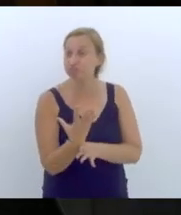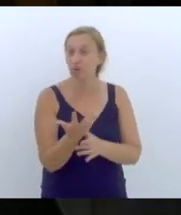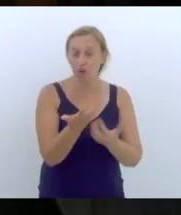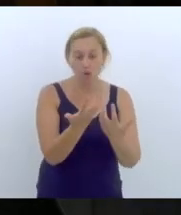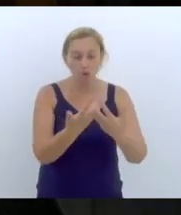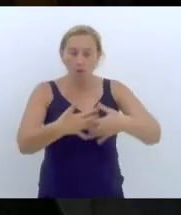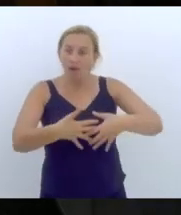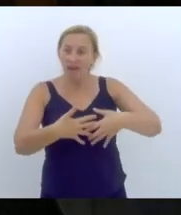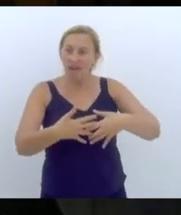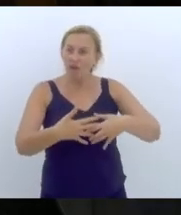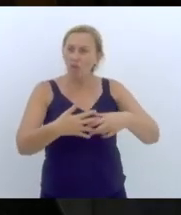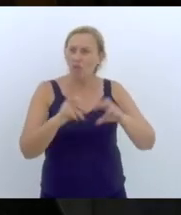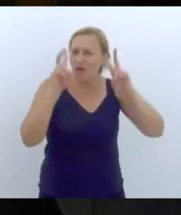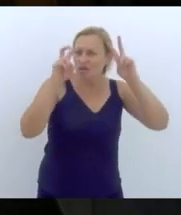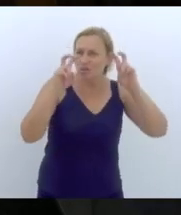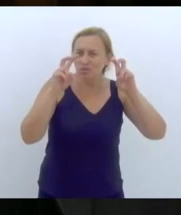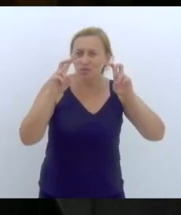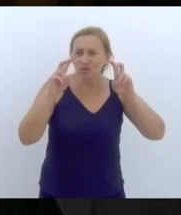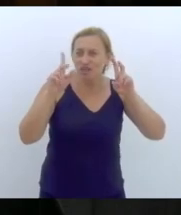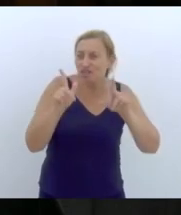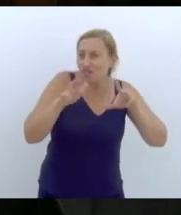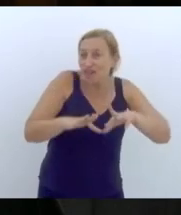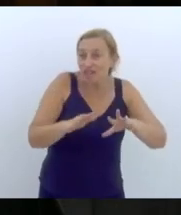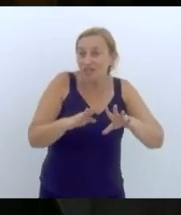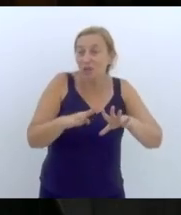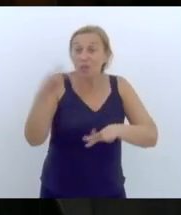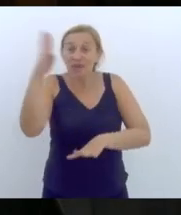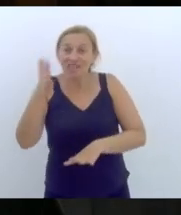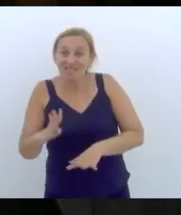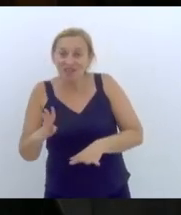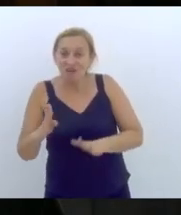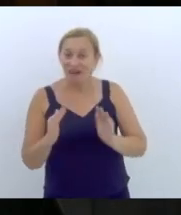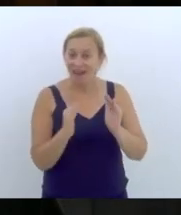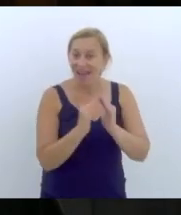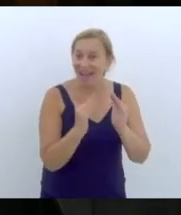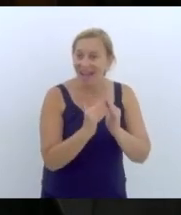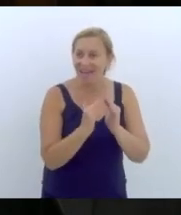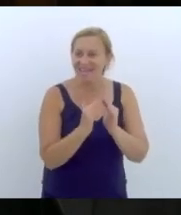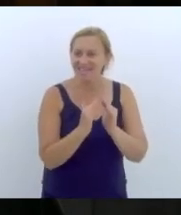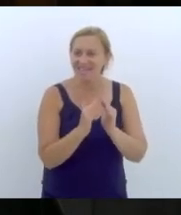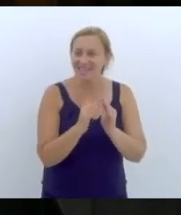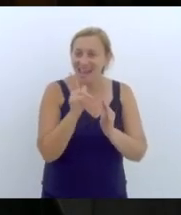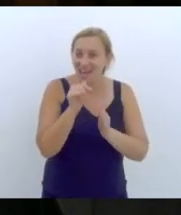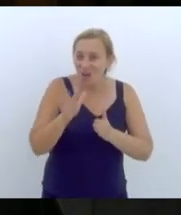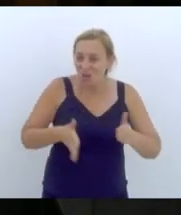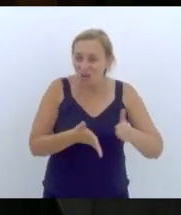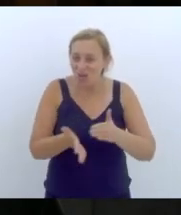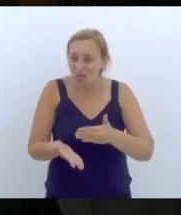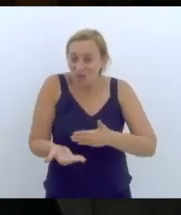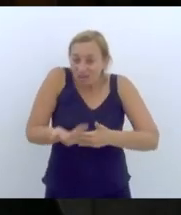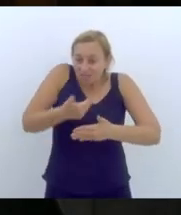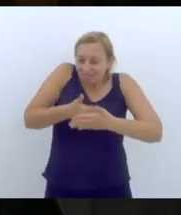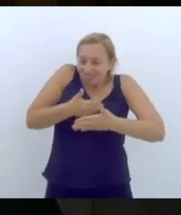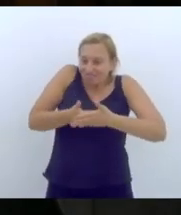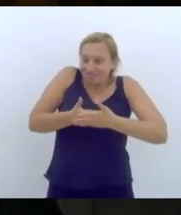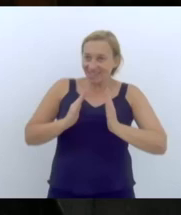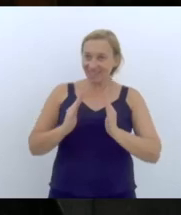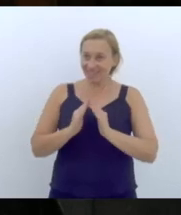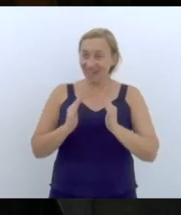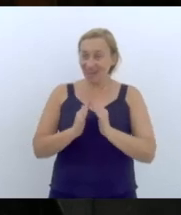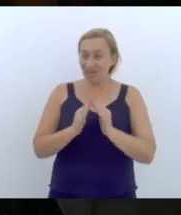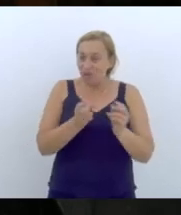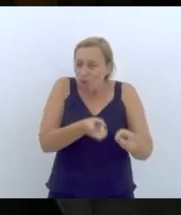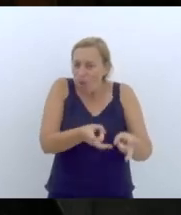questão diferente, né? No Brasil, as casas eram... O rio era atrás das casas. E Petrópolis, se você